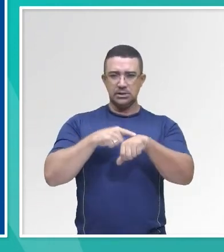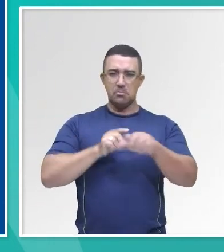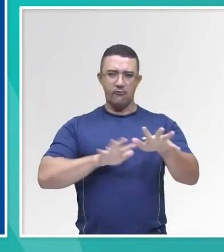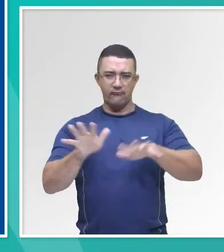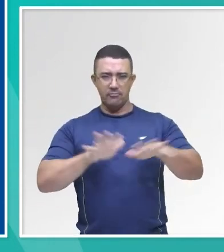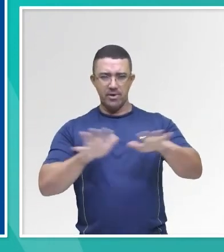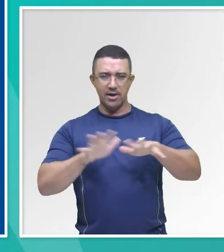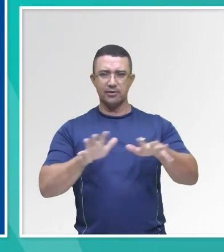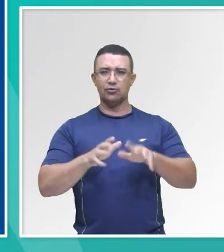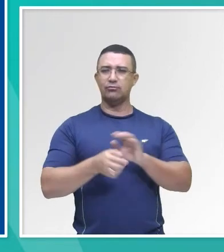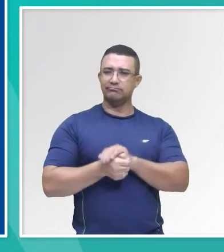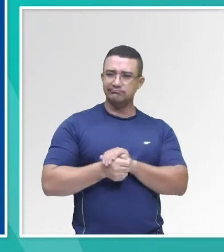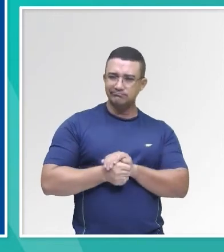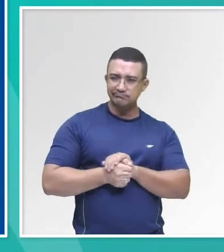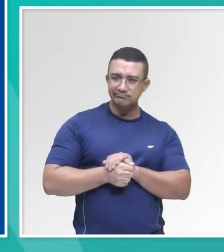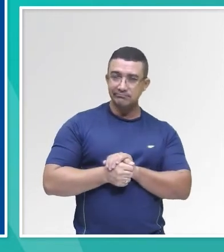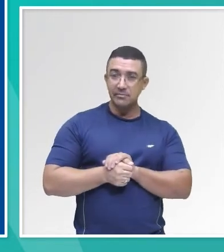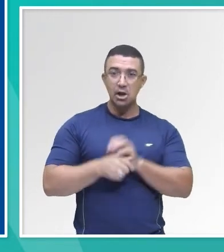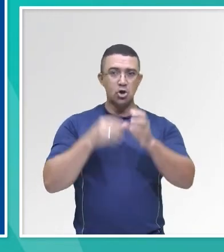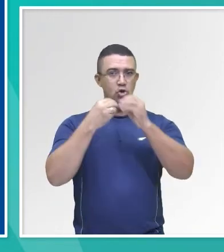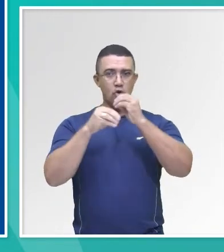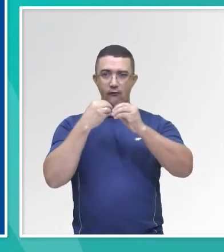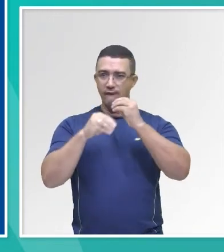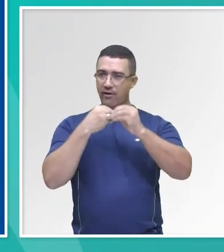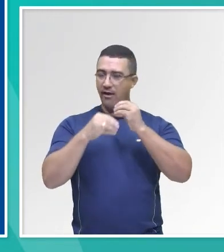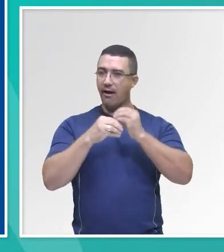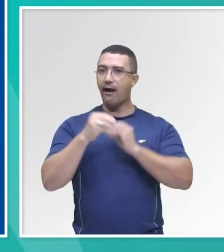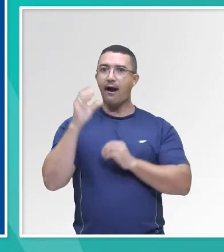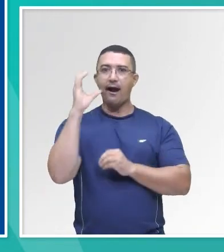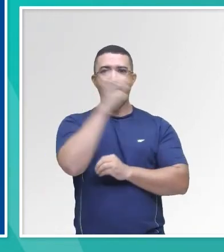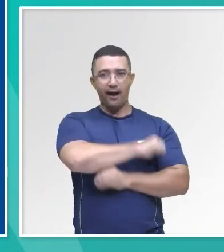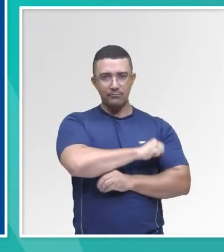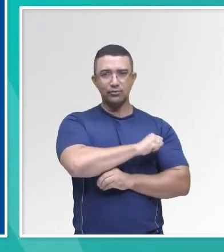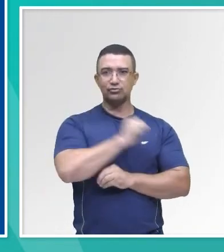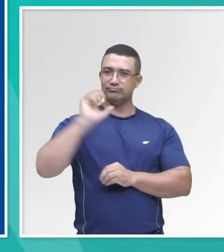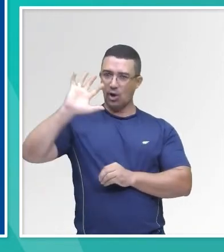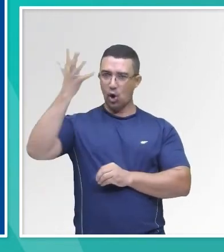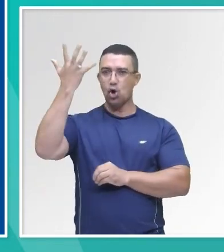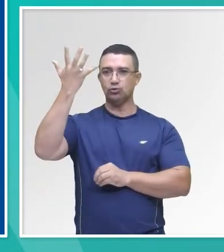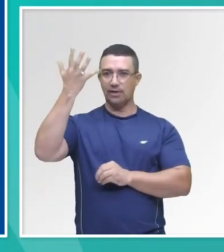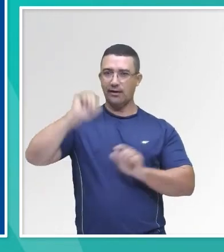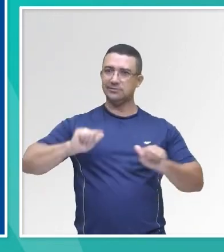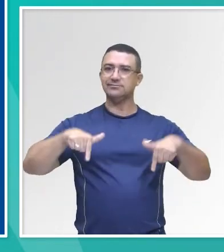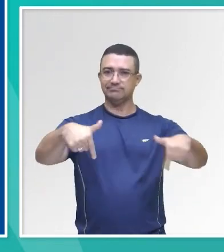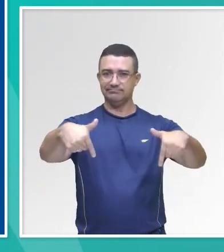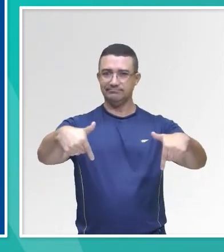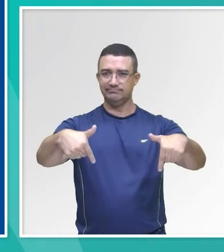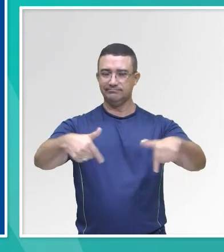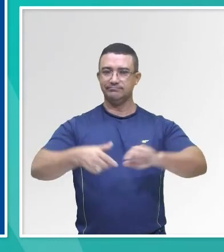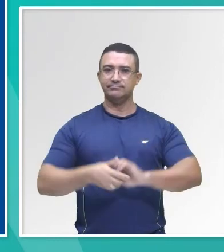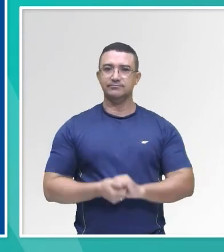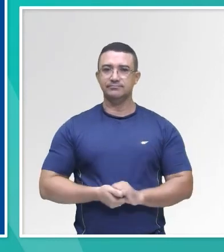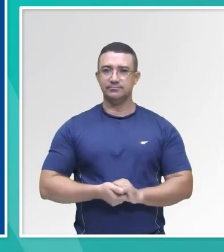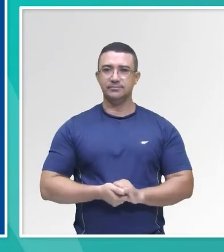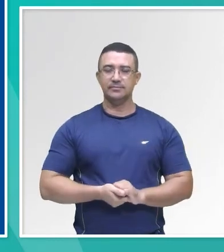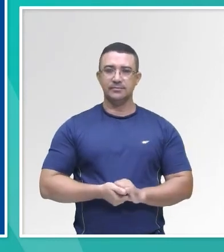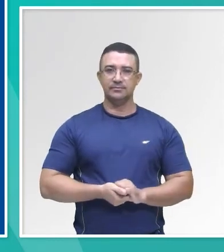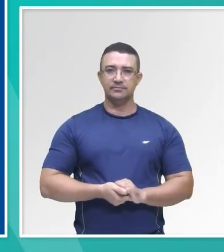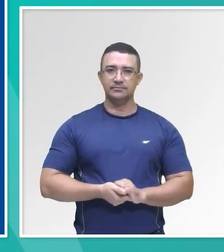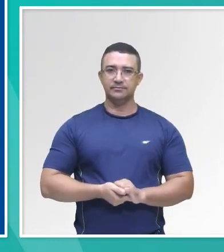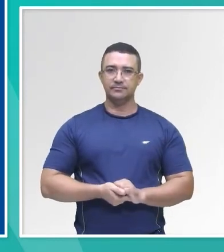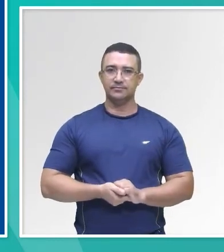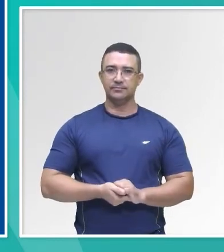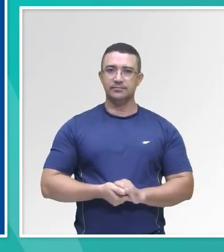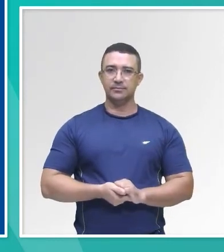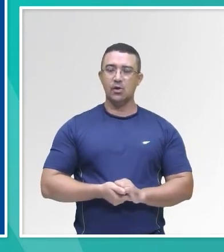novela segue um ritmo mais acelerado, olha só. As ações dos personagens são essenciais para a narrativa, por